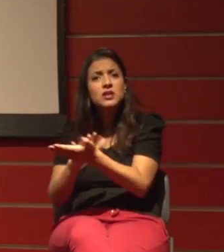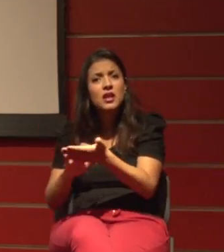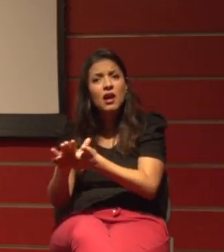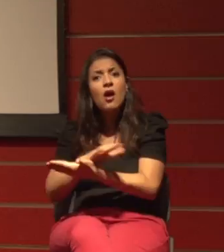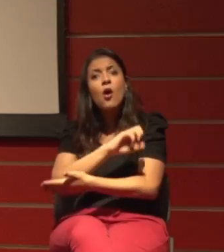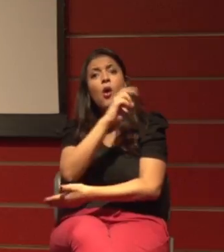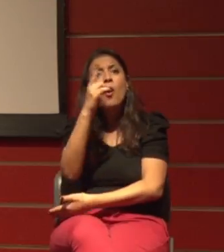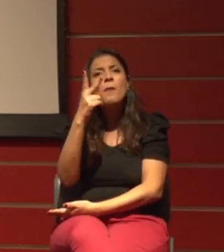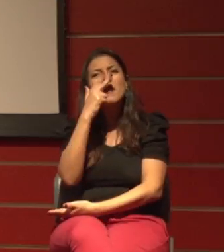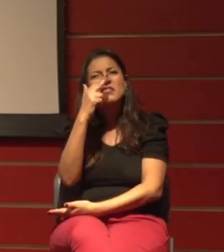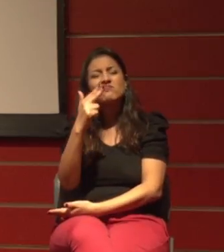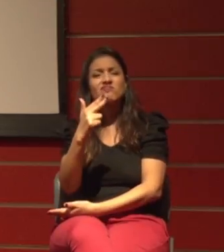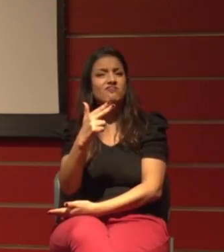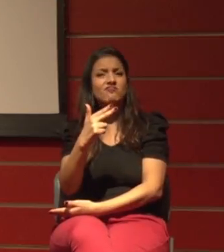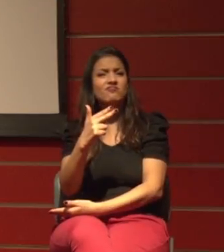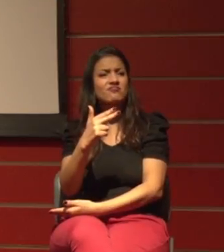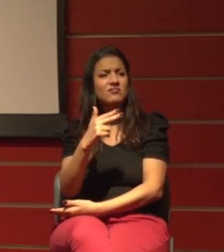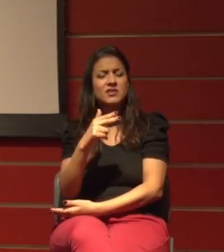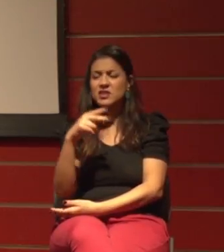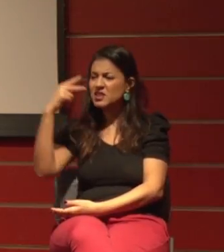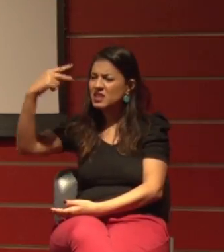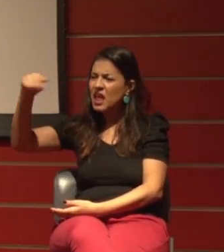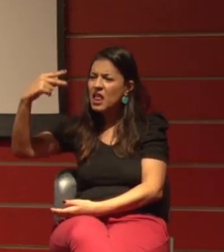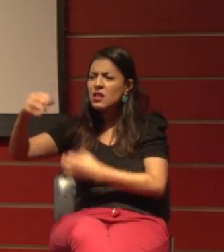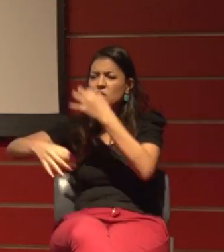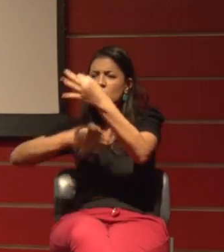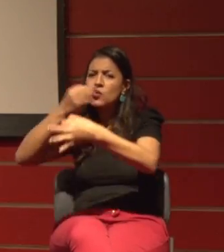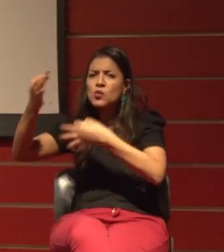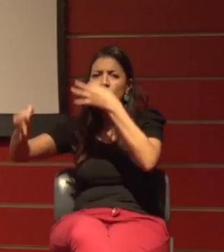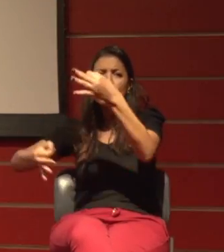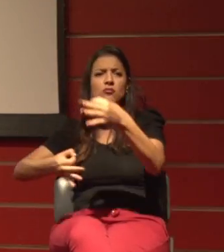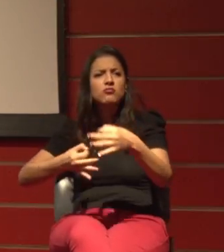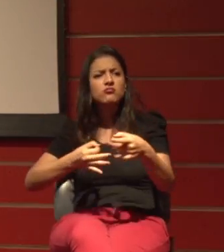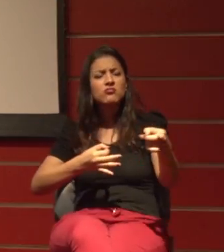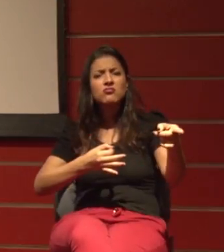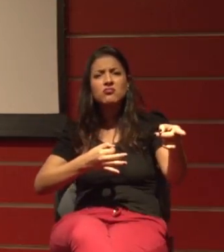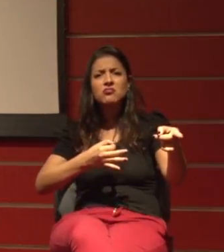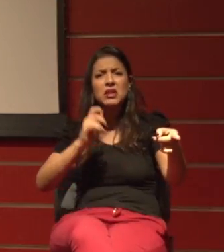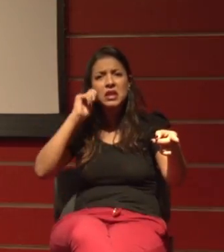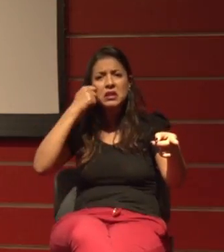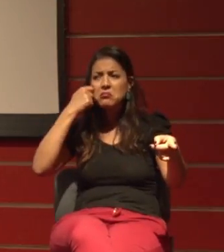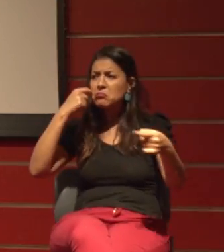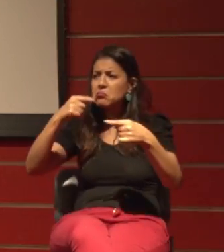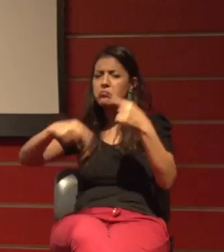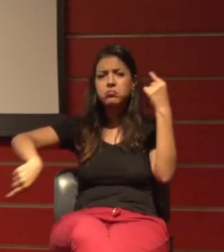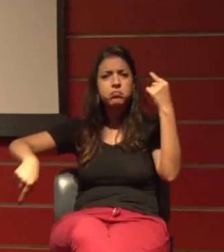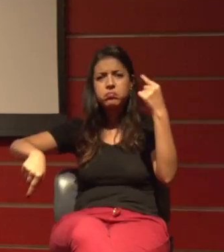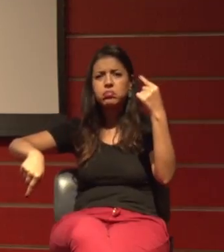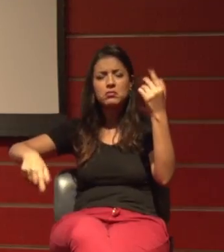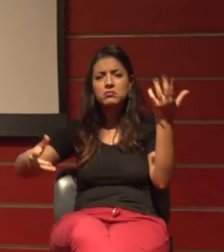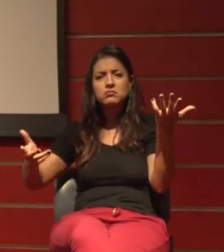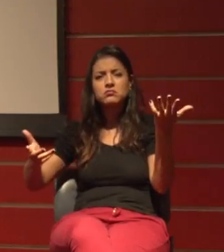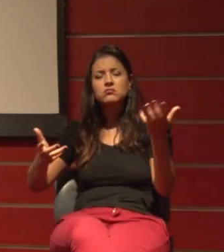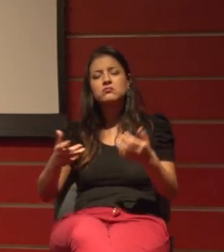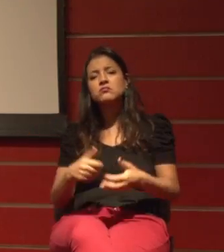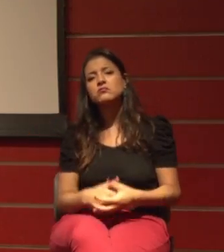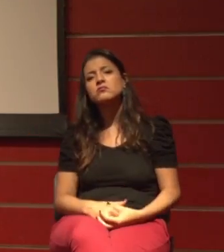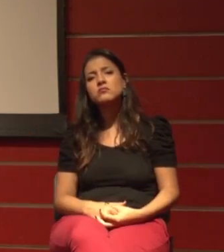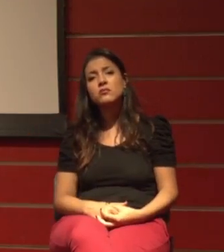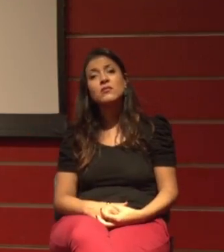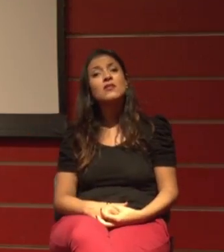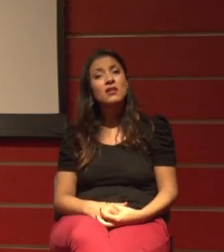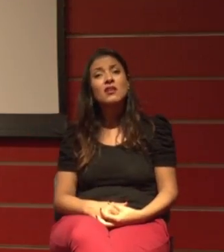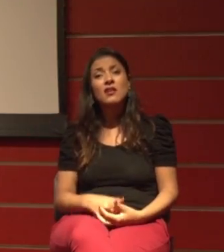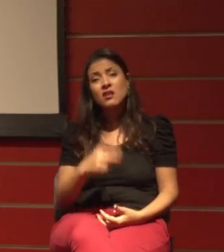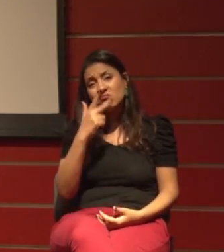né na qual a gente não se reconhece eh e e é algo que trata como algo